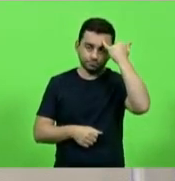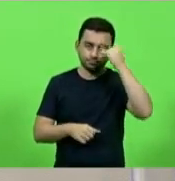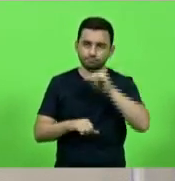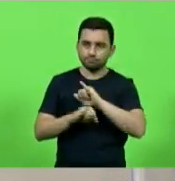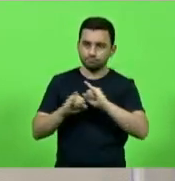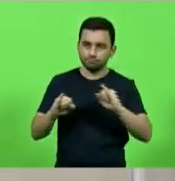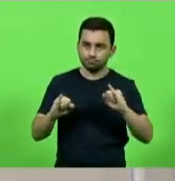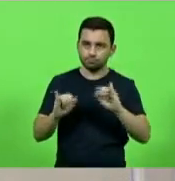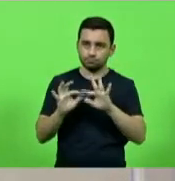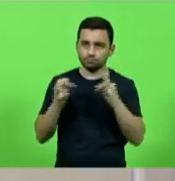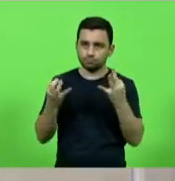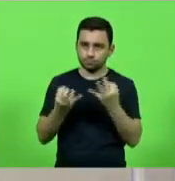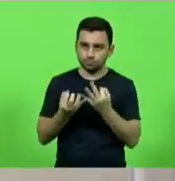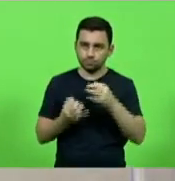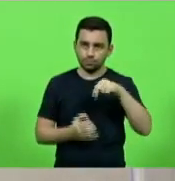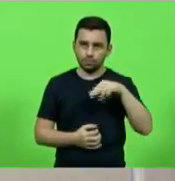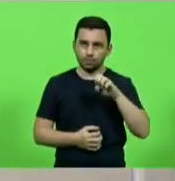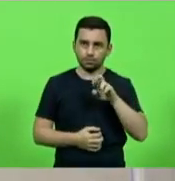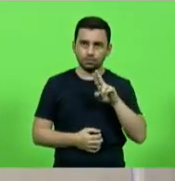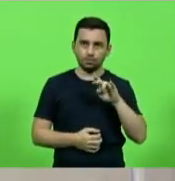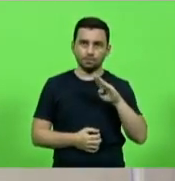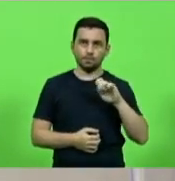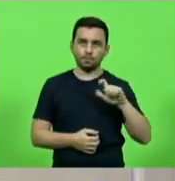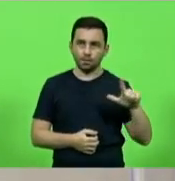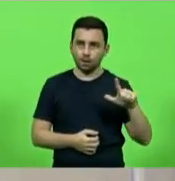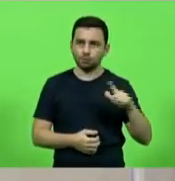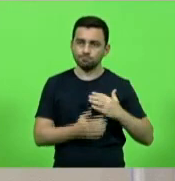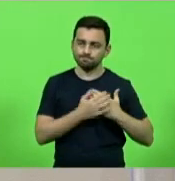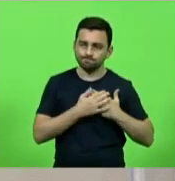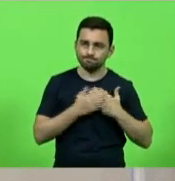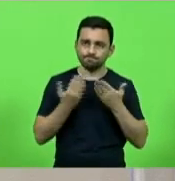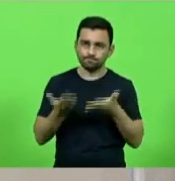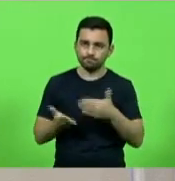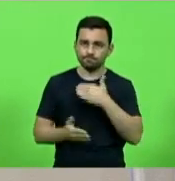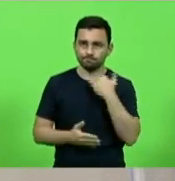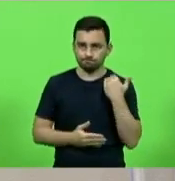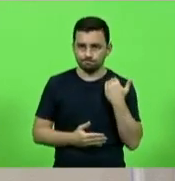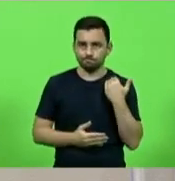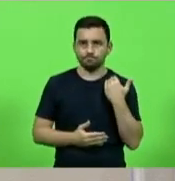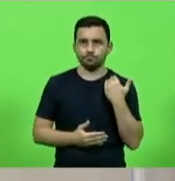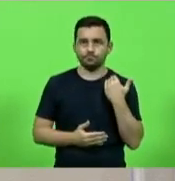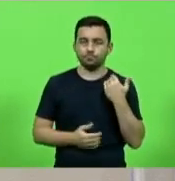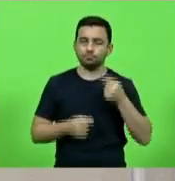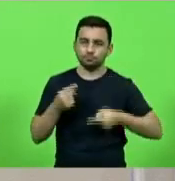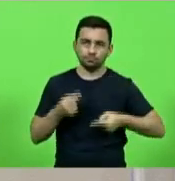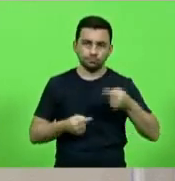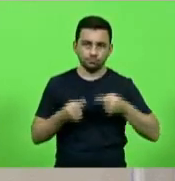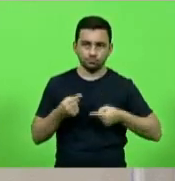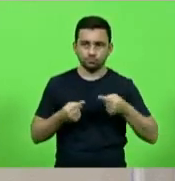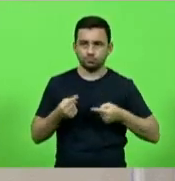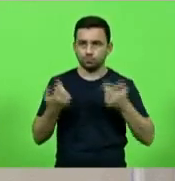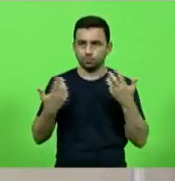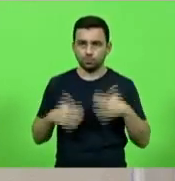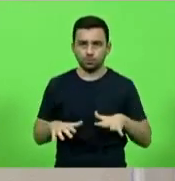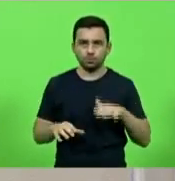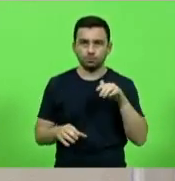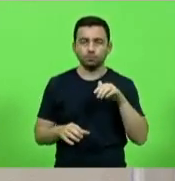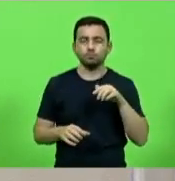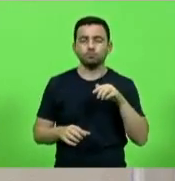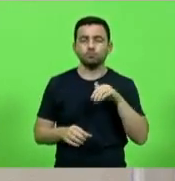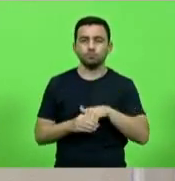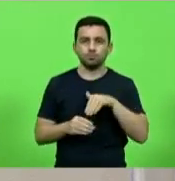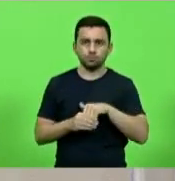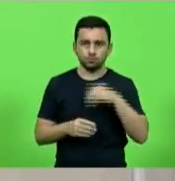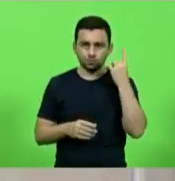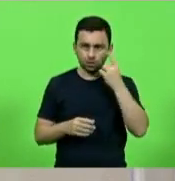Nerbal Tadeu Machado Cardoso, pesar pelo seu falecimento. Em discussão, não havendo quem queira discutir, nem em votação. Deputados que